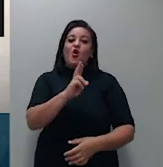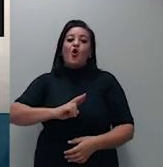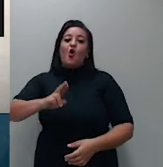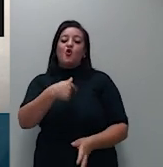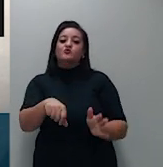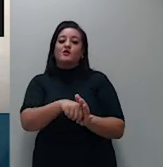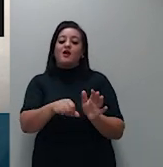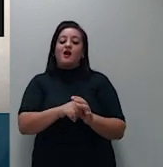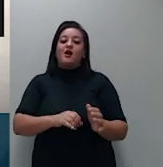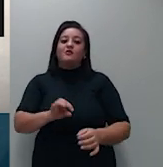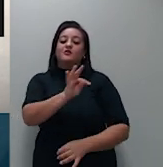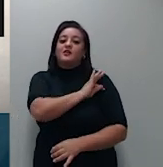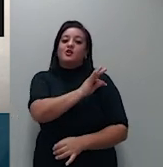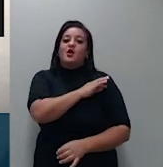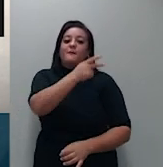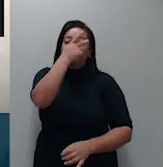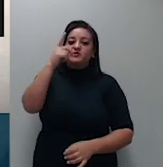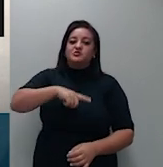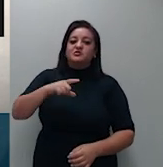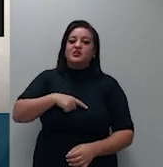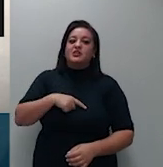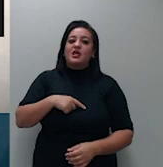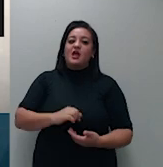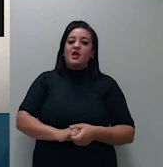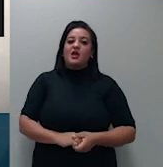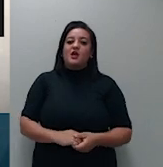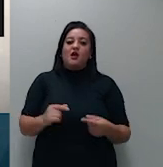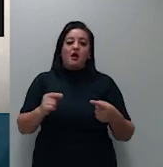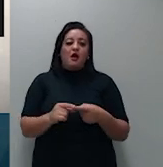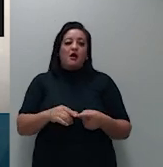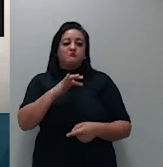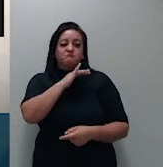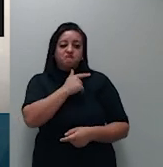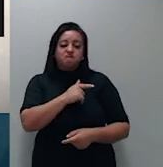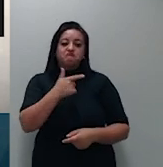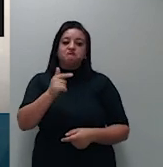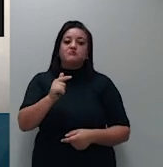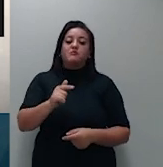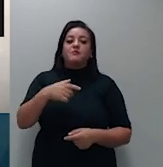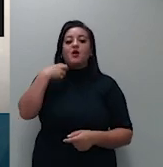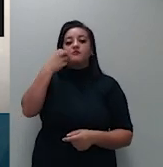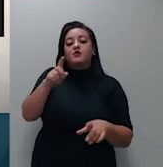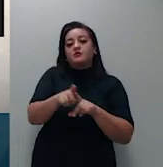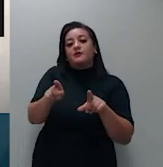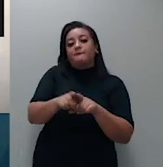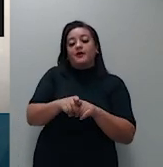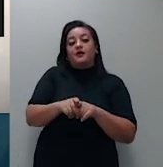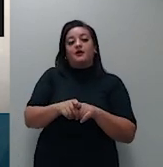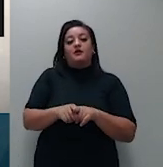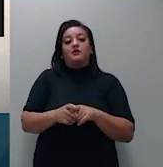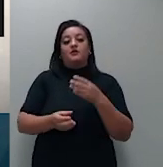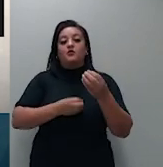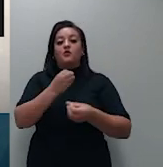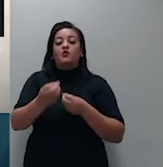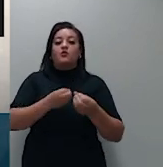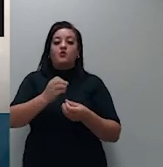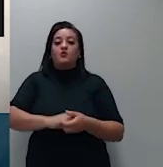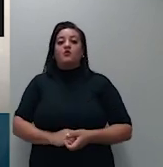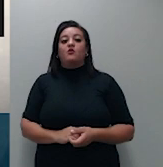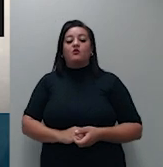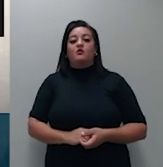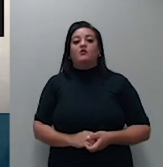por pessoas mal-intencionadas sendo expostas a situações vexatórias e aviltantes como comprar o Marcos